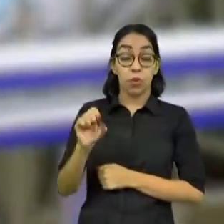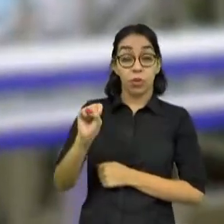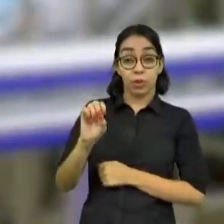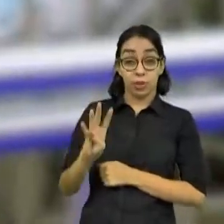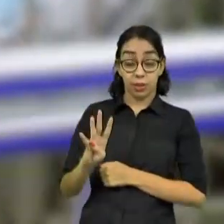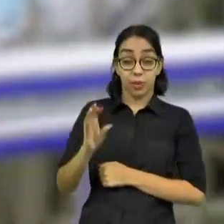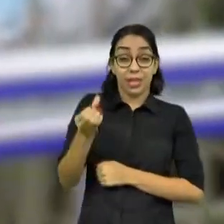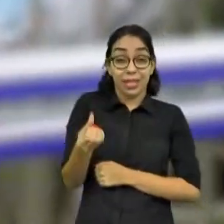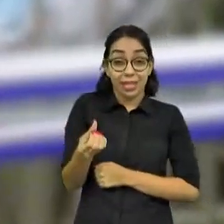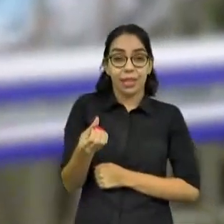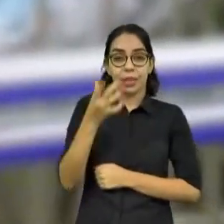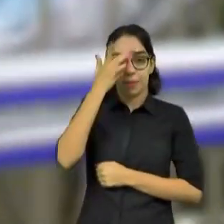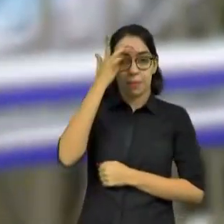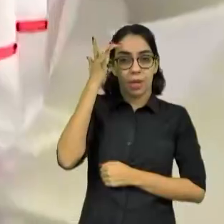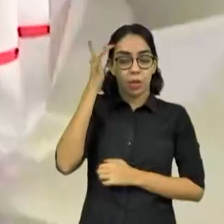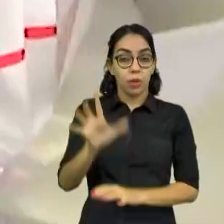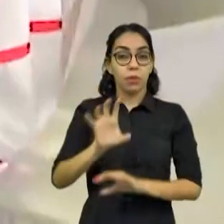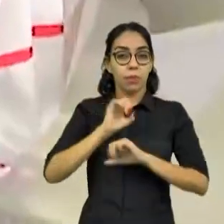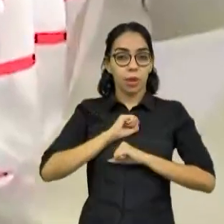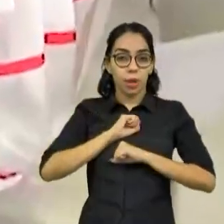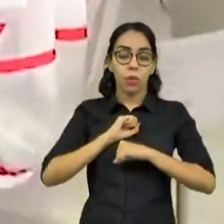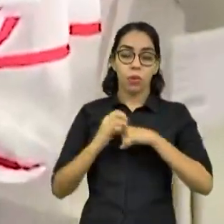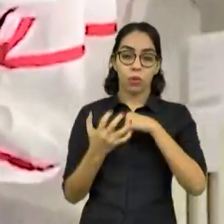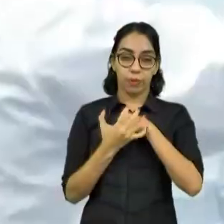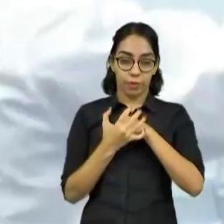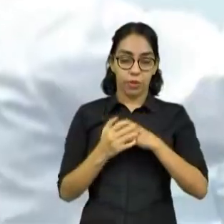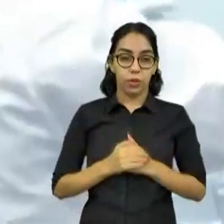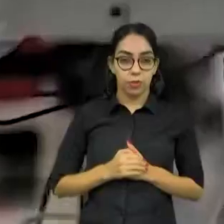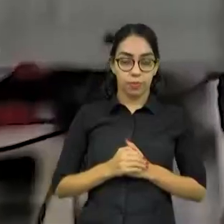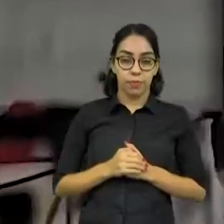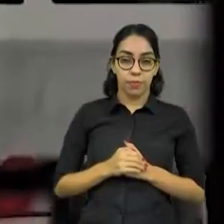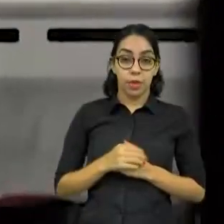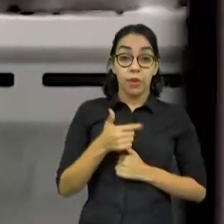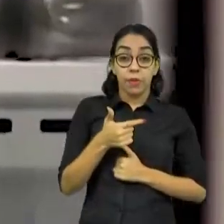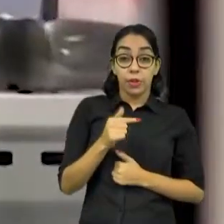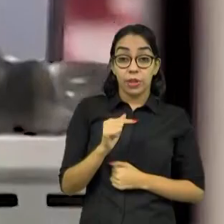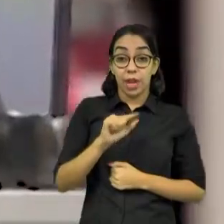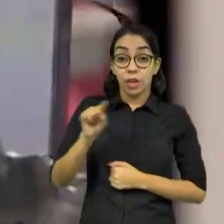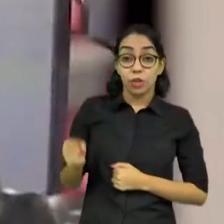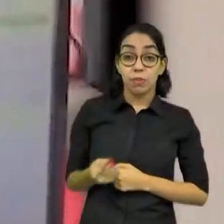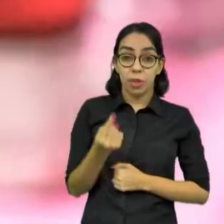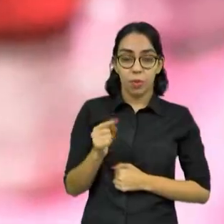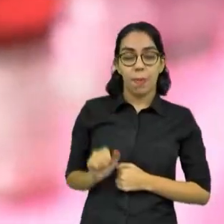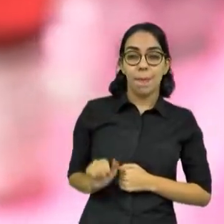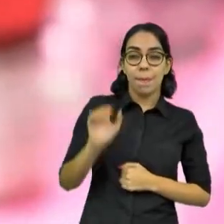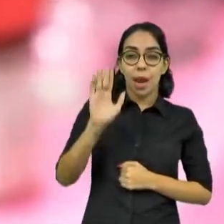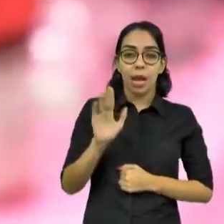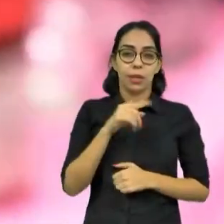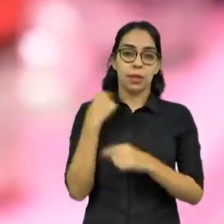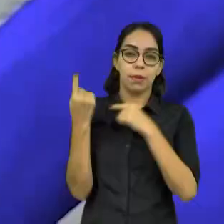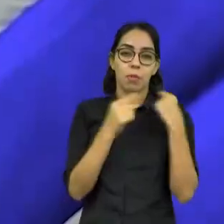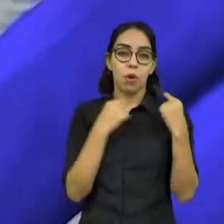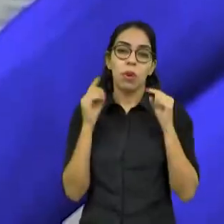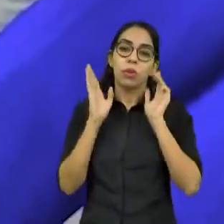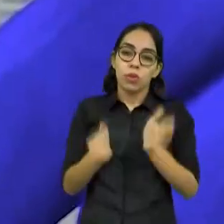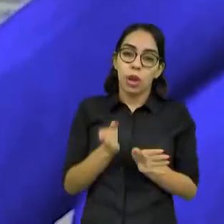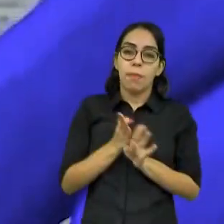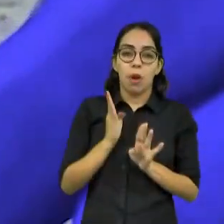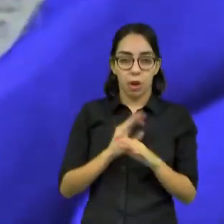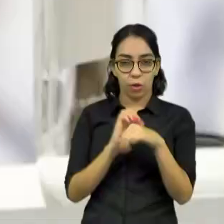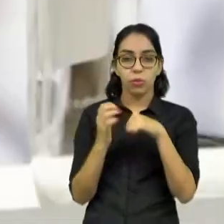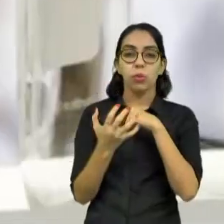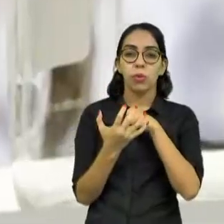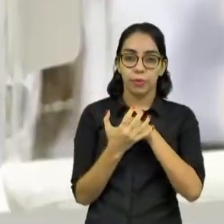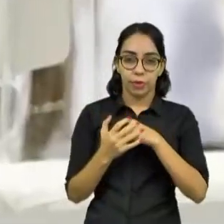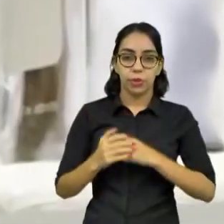1.252.846 casos de Covid-19 e mais de 27.100 mortes em decorrência da infecção. Apesar do número